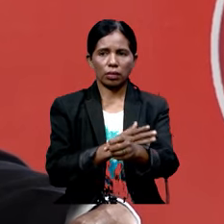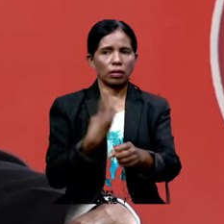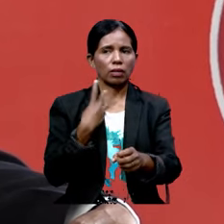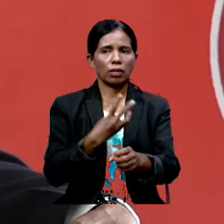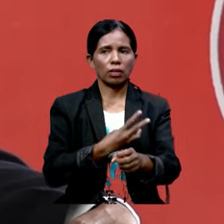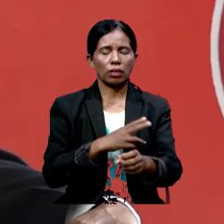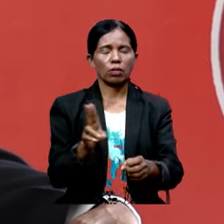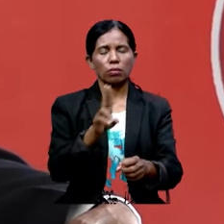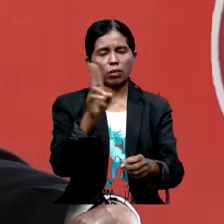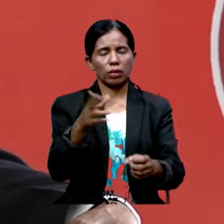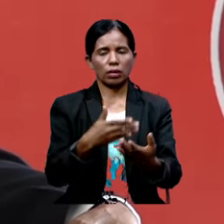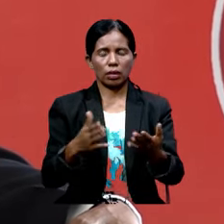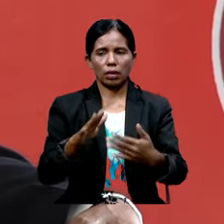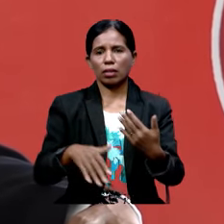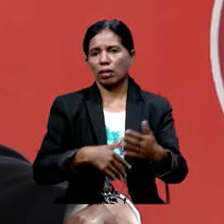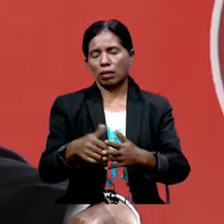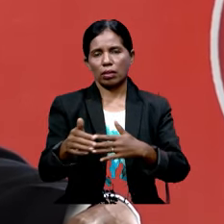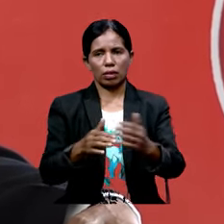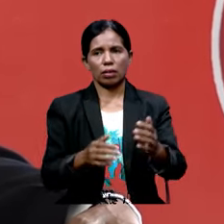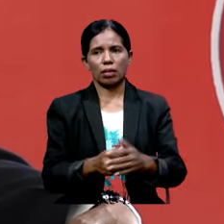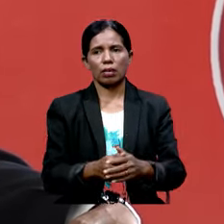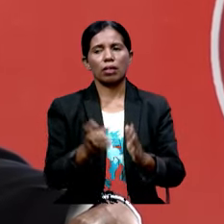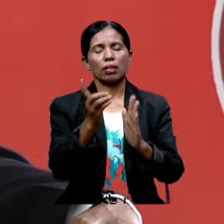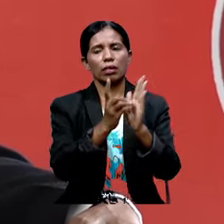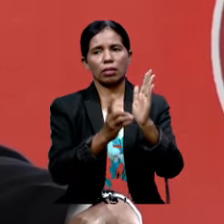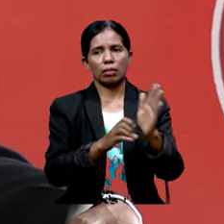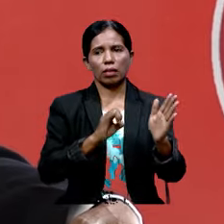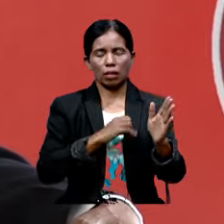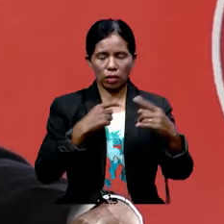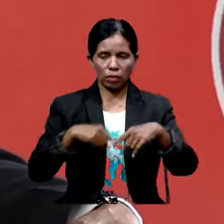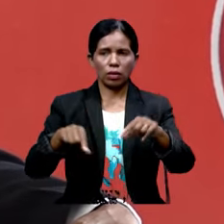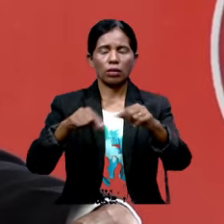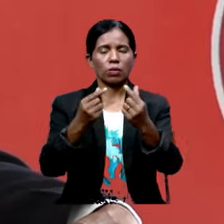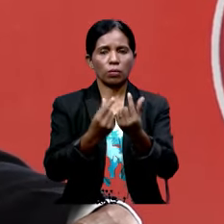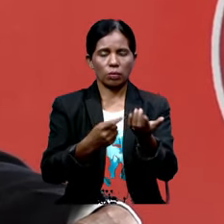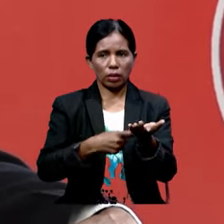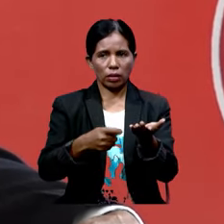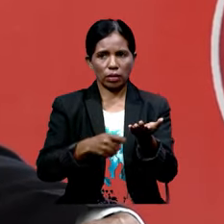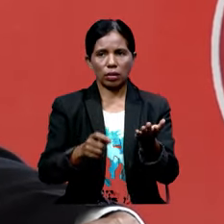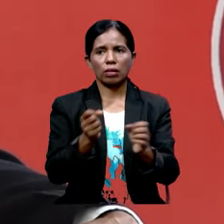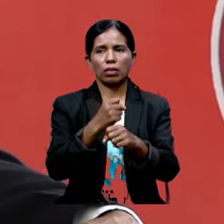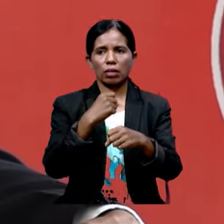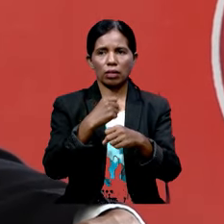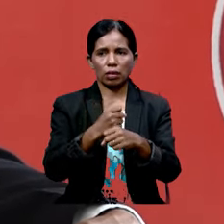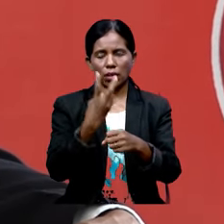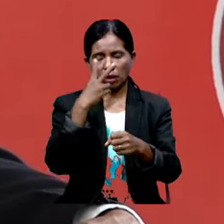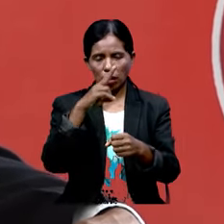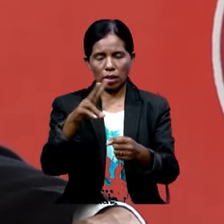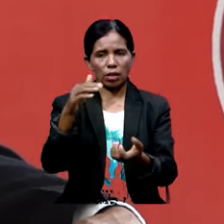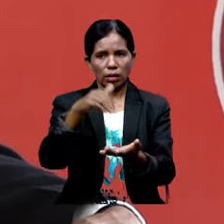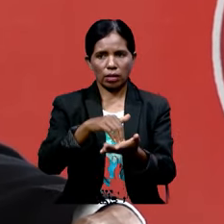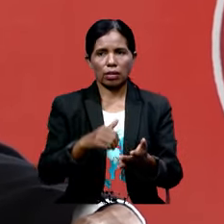mal gasto pala tam. Tam bere, né? Dada sere be mai, hawa haruka pala ekipa técnico ira para halau rever pikia.